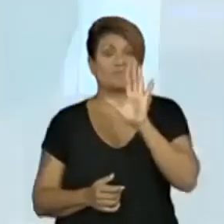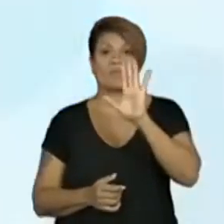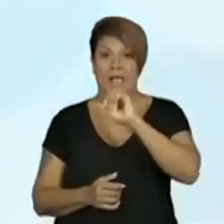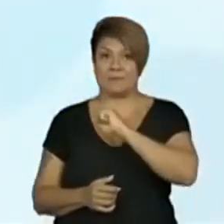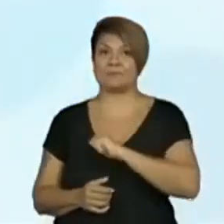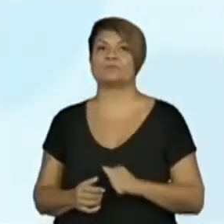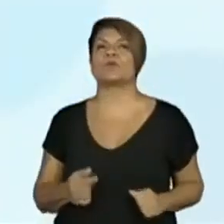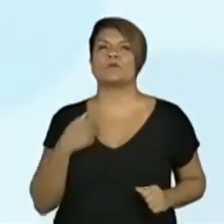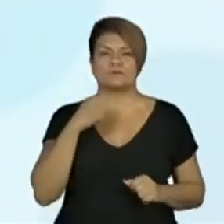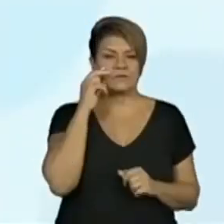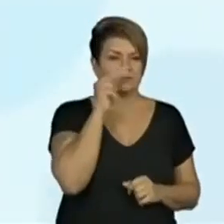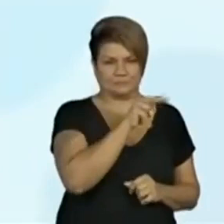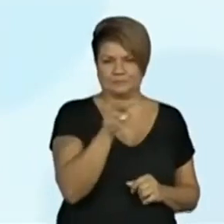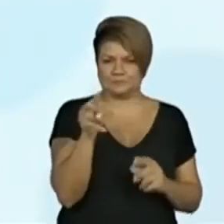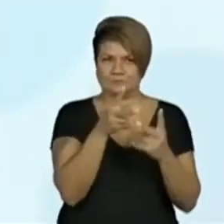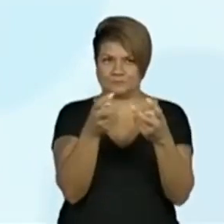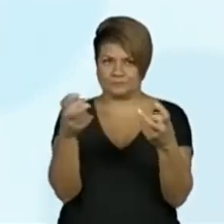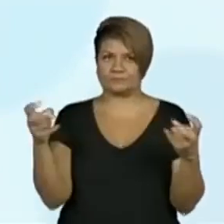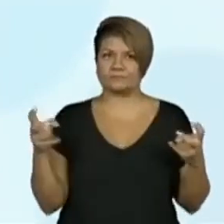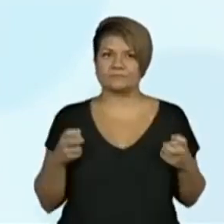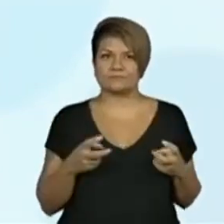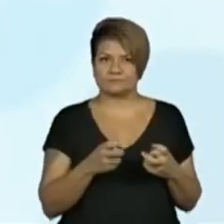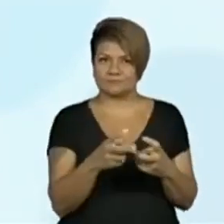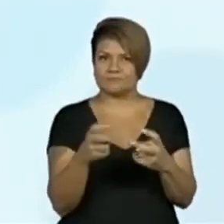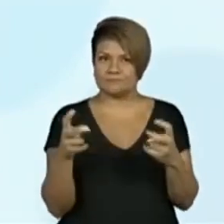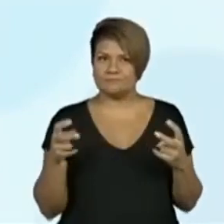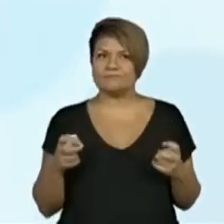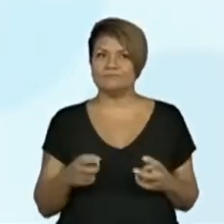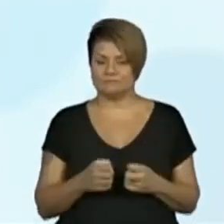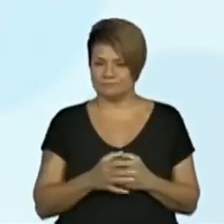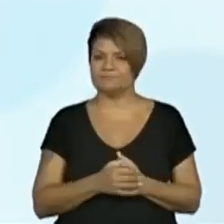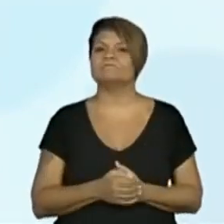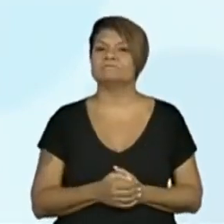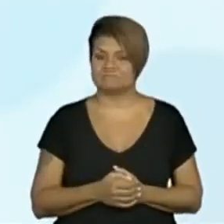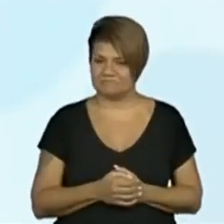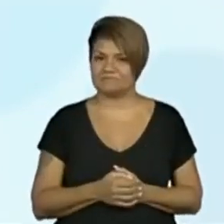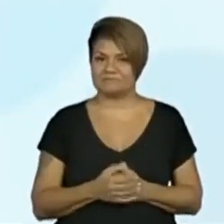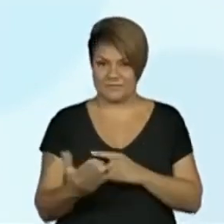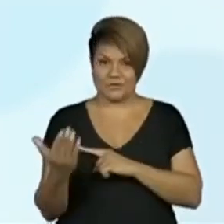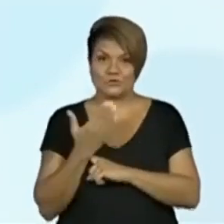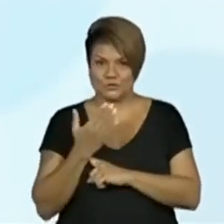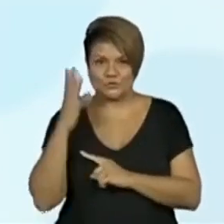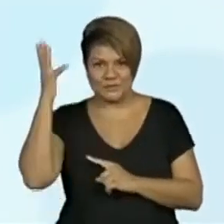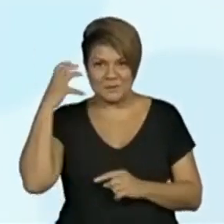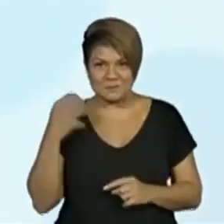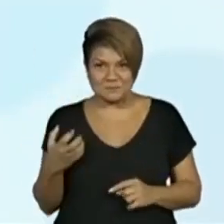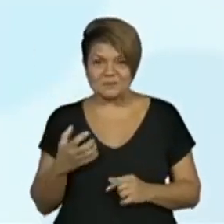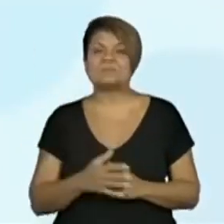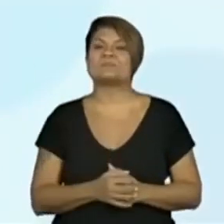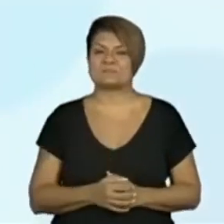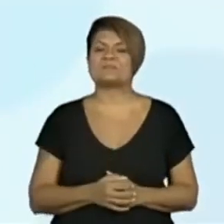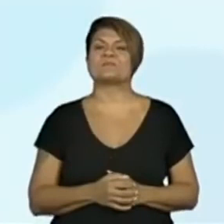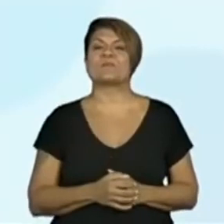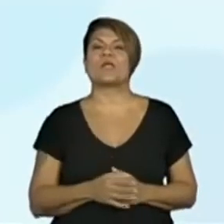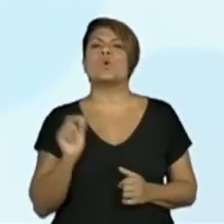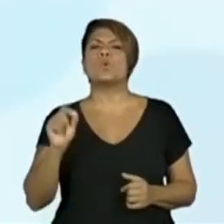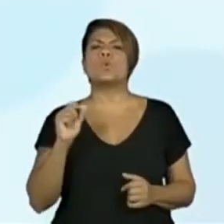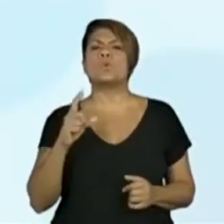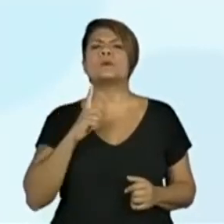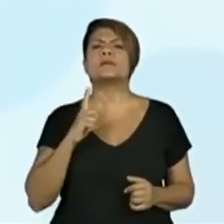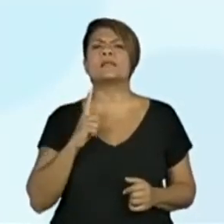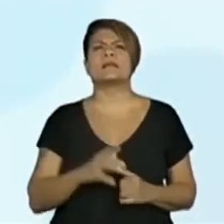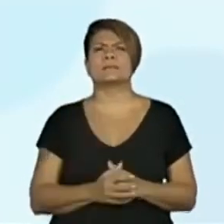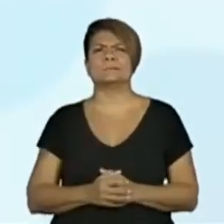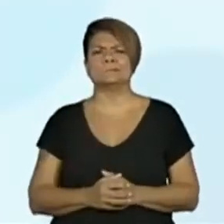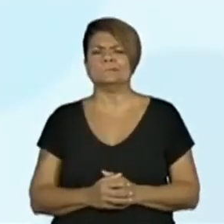Observe os objetos a gente tem bastante coisa quente e aí você me ajuda você me ajuda a prova que que a gente tem aqui